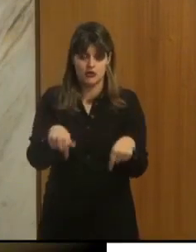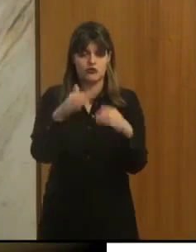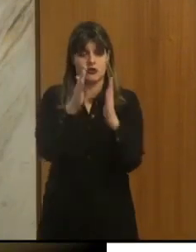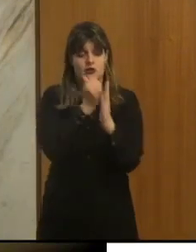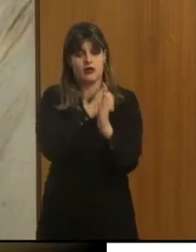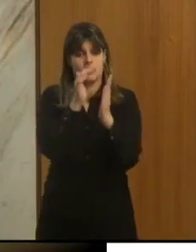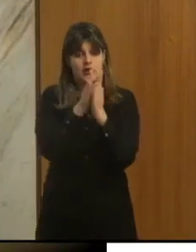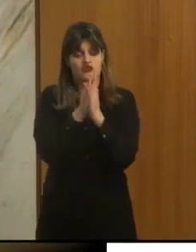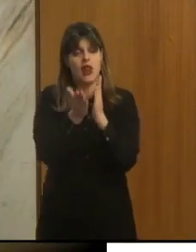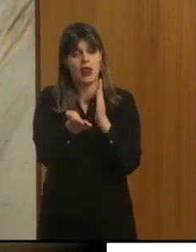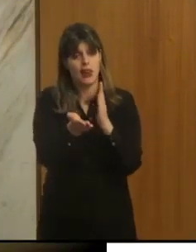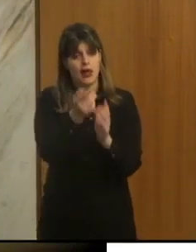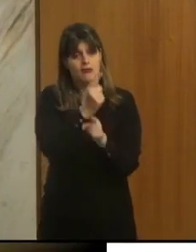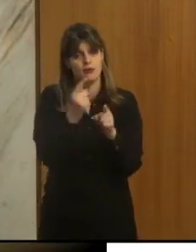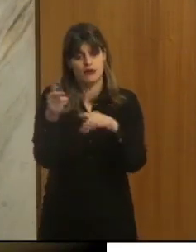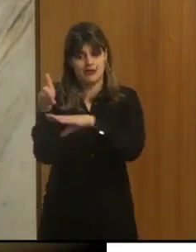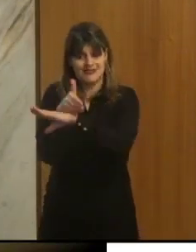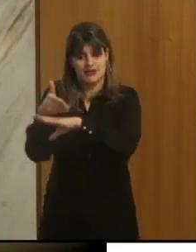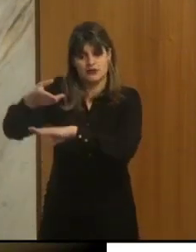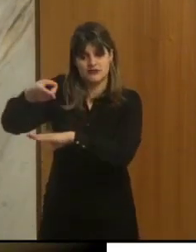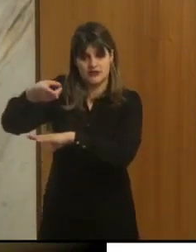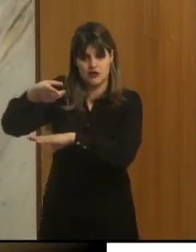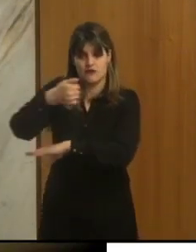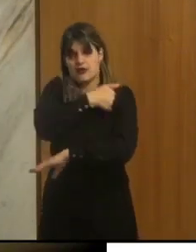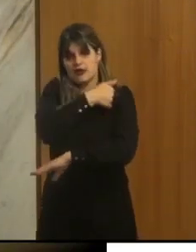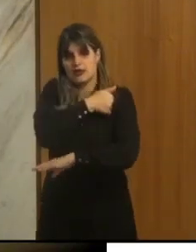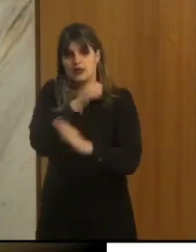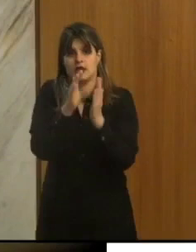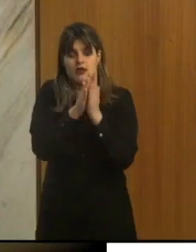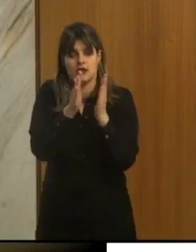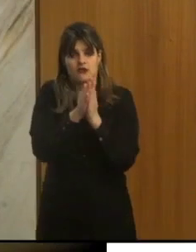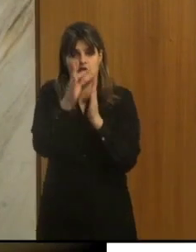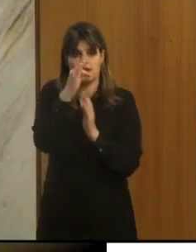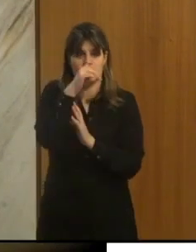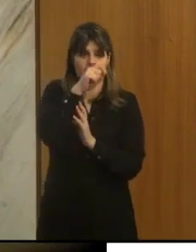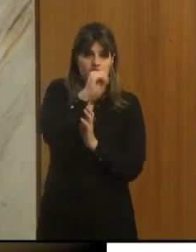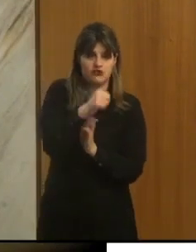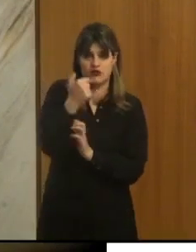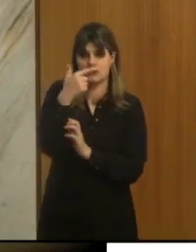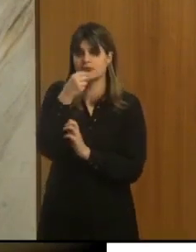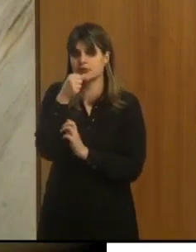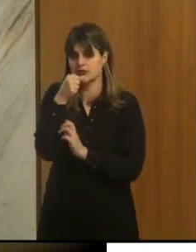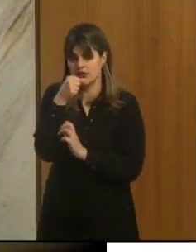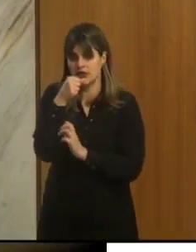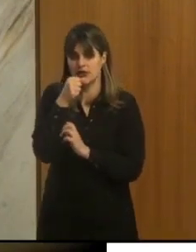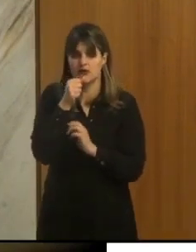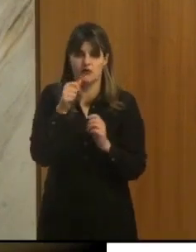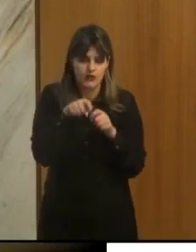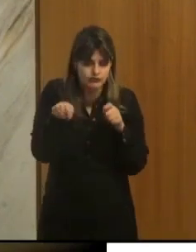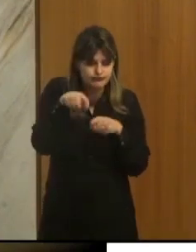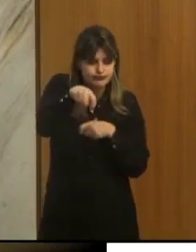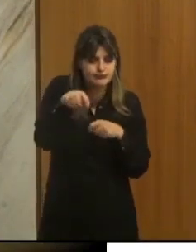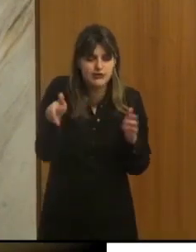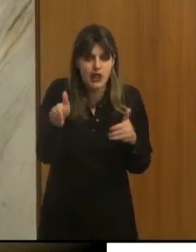Sores, porque, no século XIX, a Igreja de Finisterra terá sido dinamitada e foram